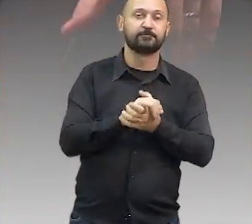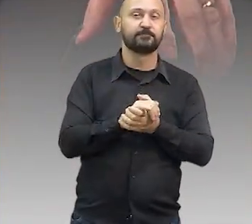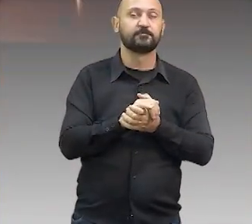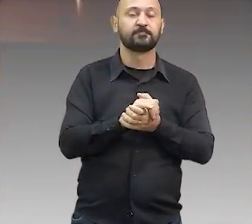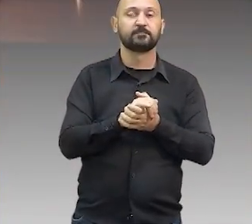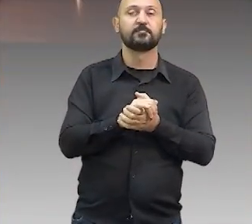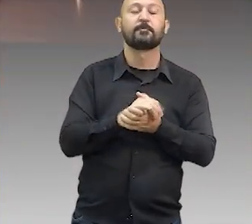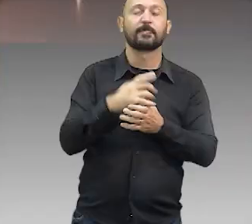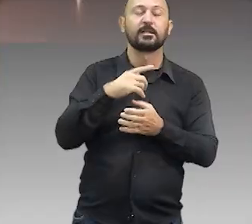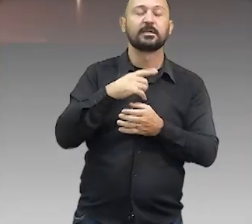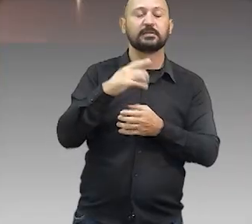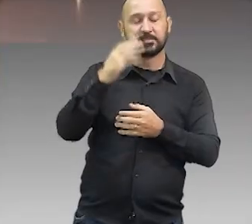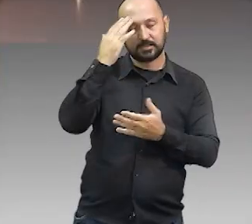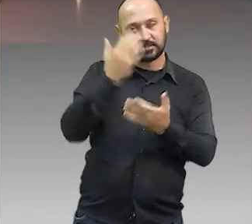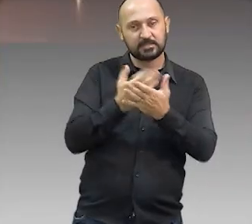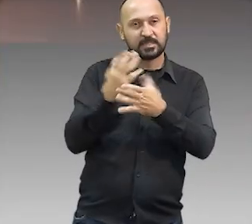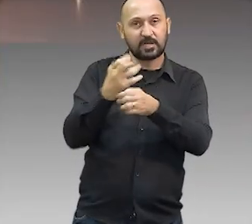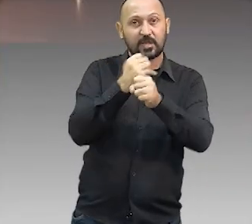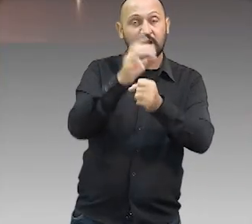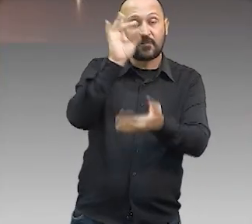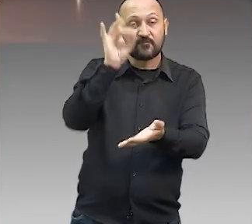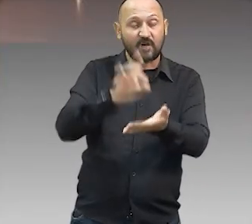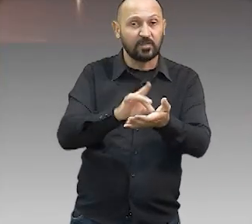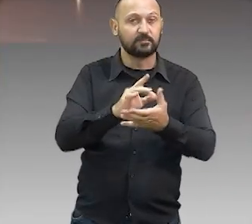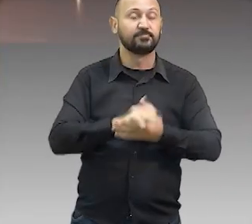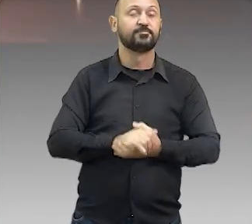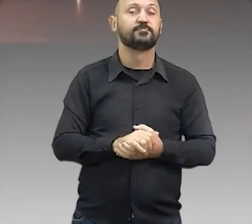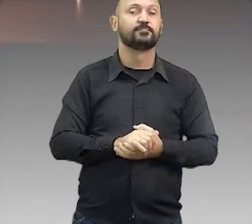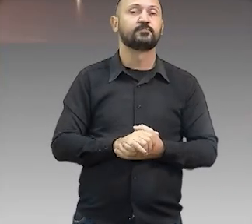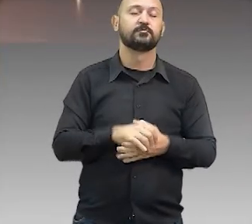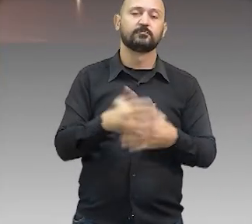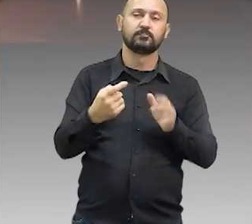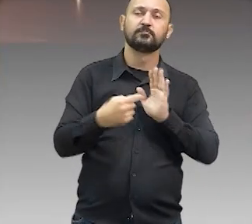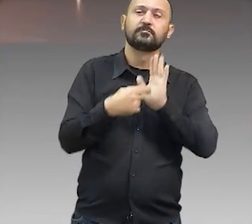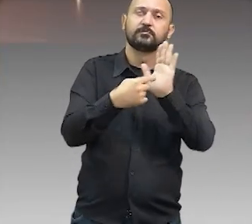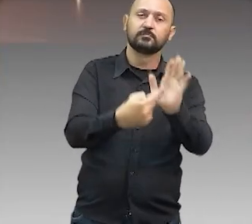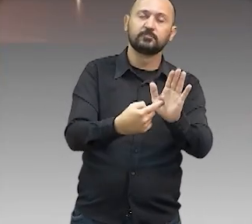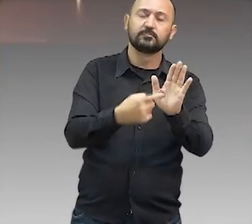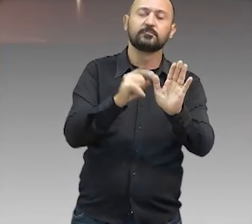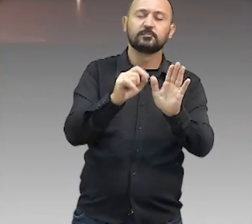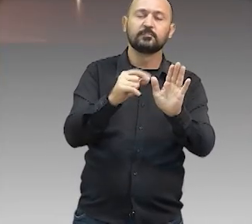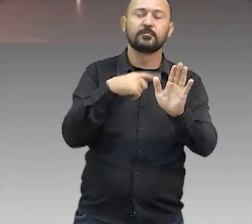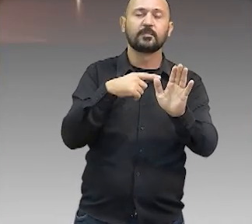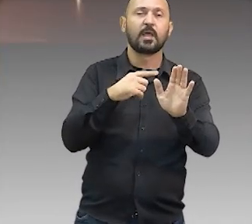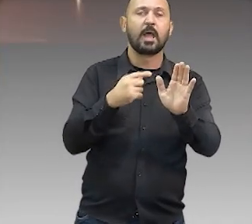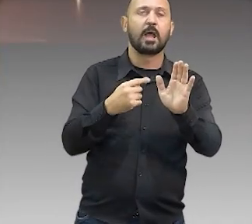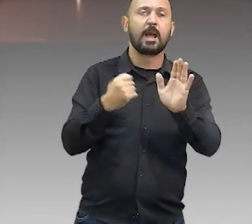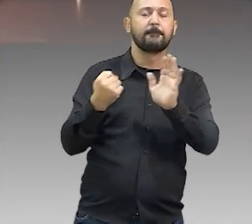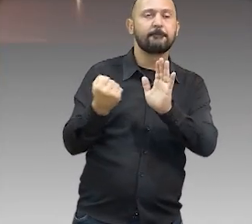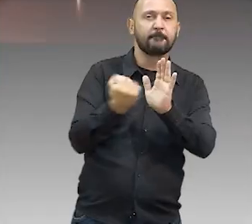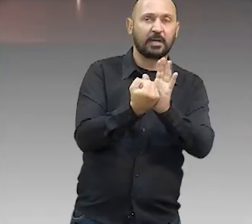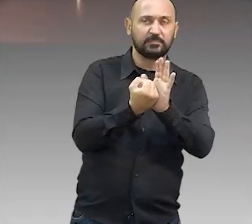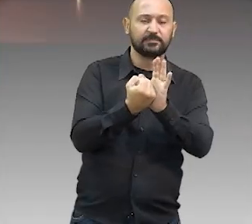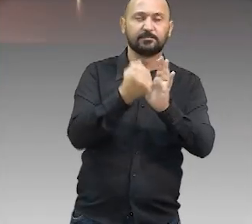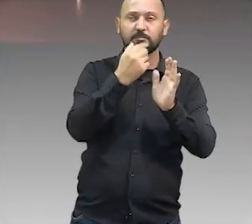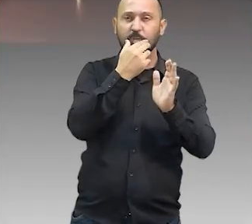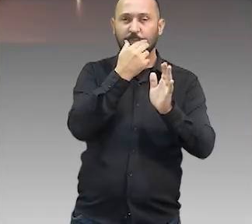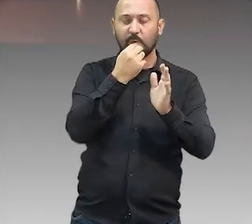lá é verdadeiro. Colocado isso, a coisa que mais me marca, a gente tem